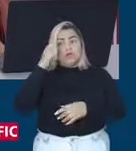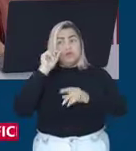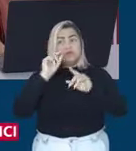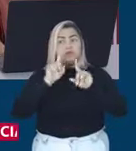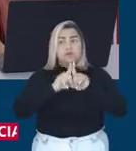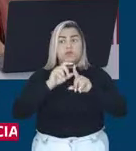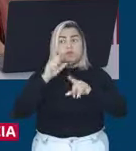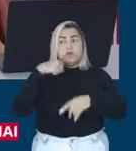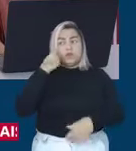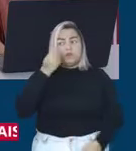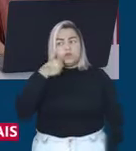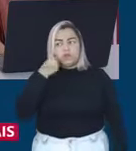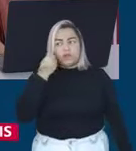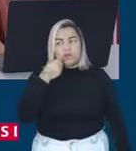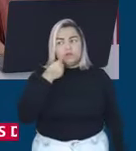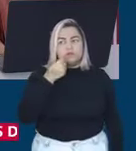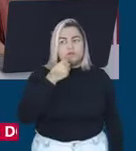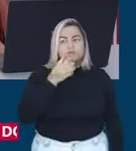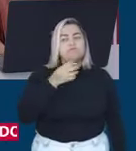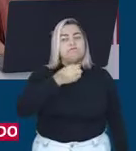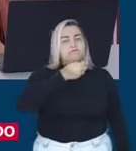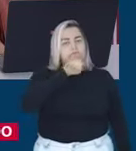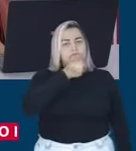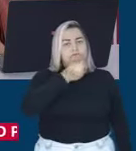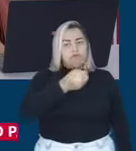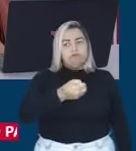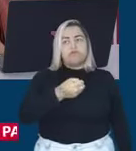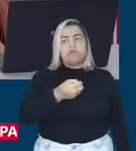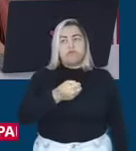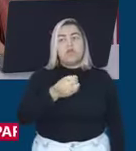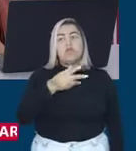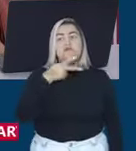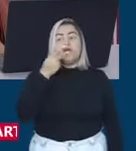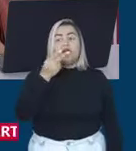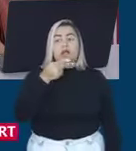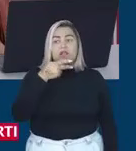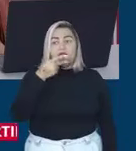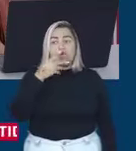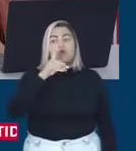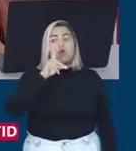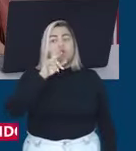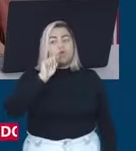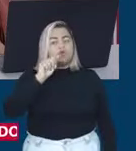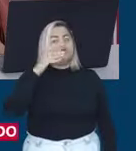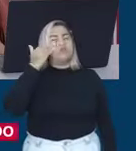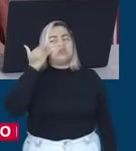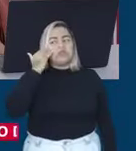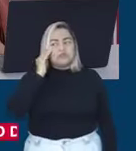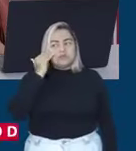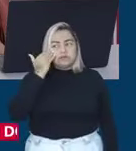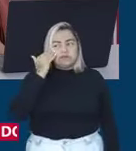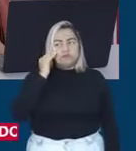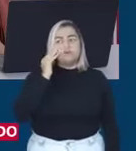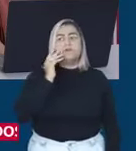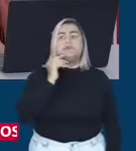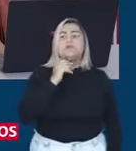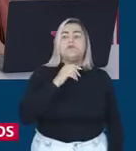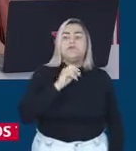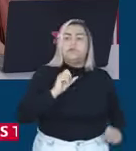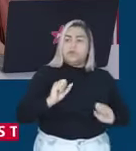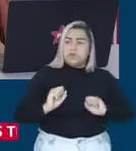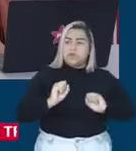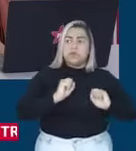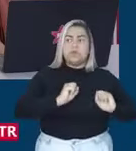no Senado, né? Então ele quis me entrevistar. Aí ele me dizia, o dia que vocês entenderem que devem e